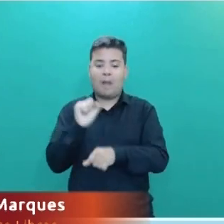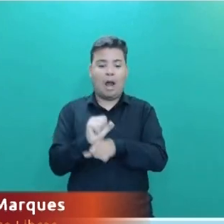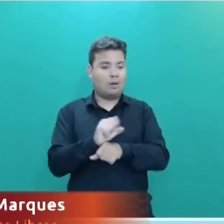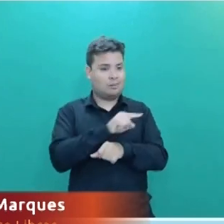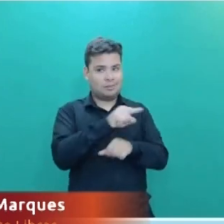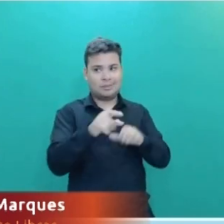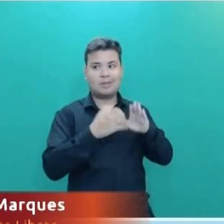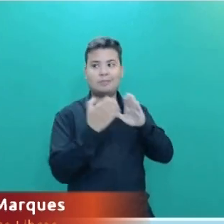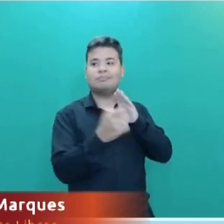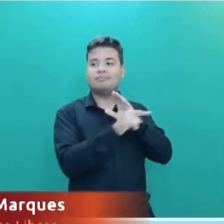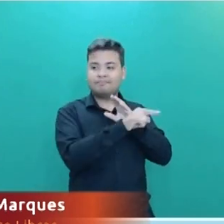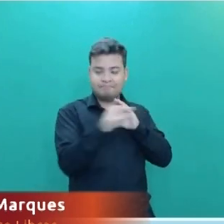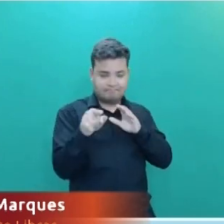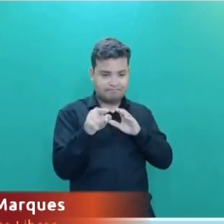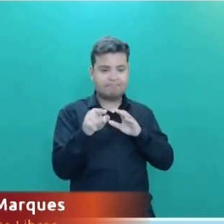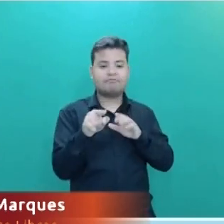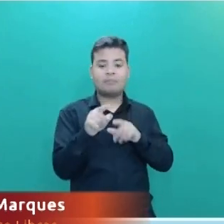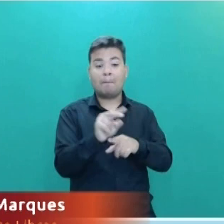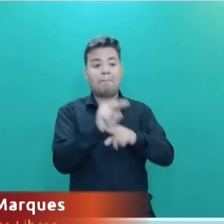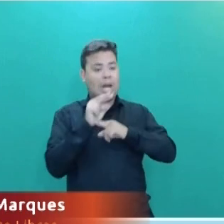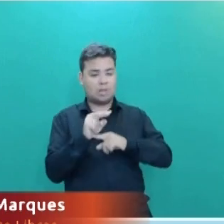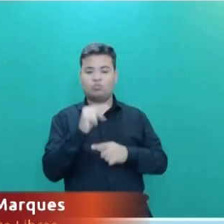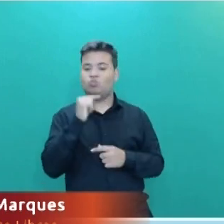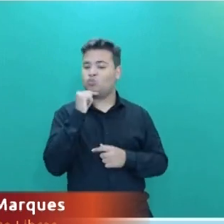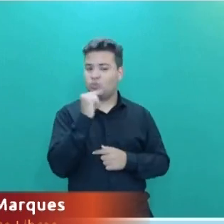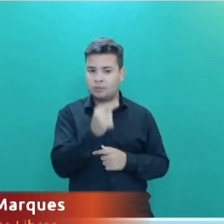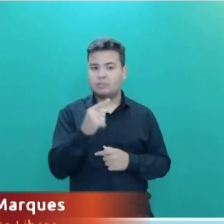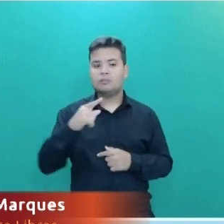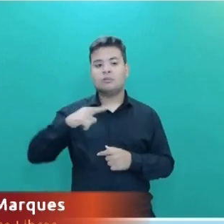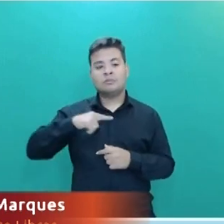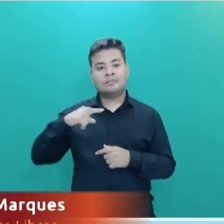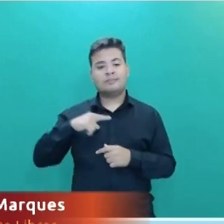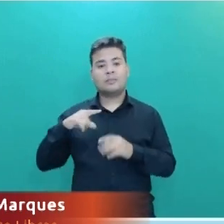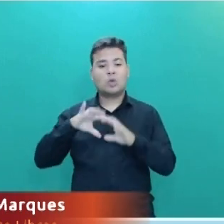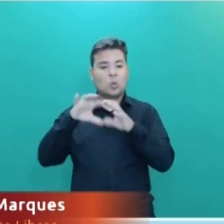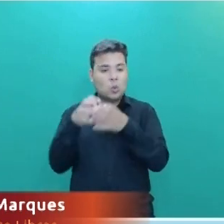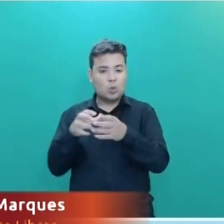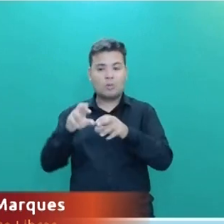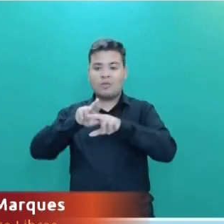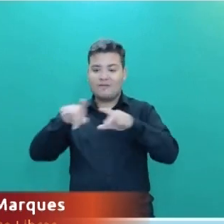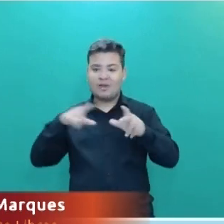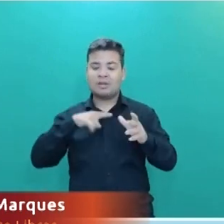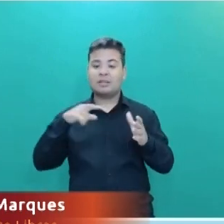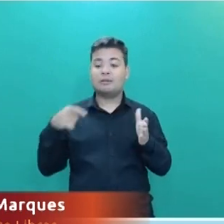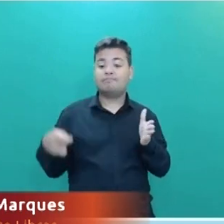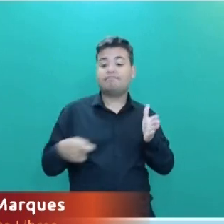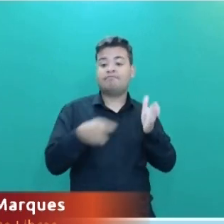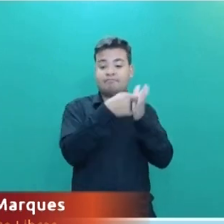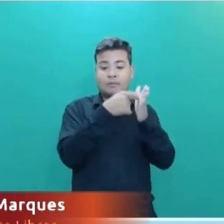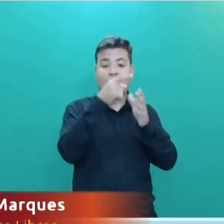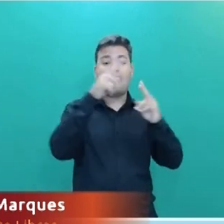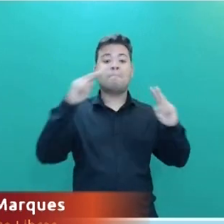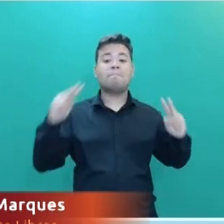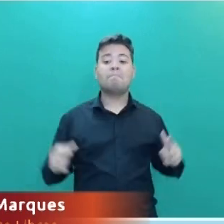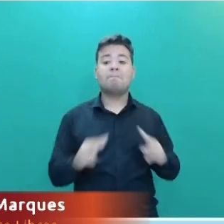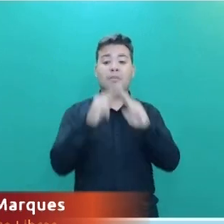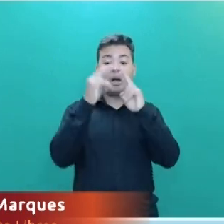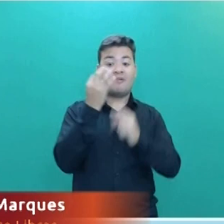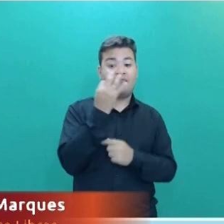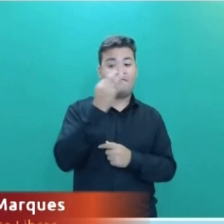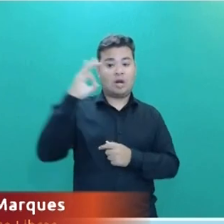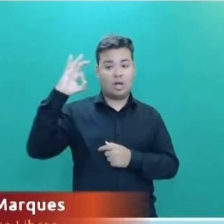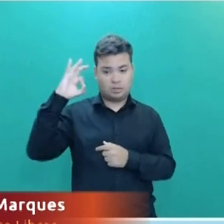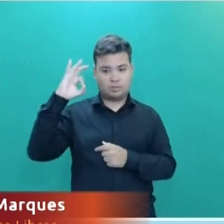várias organizações, denunciando o Tribunal de Justiça de Paris, na França, em nome da lei